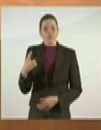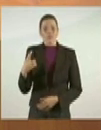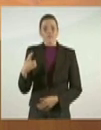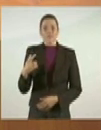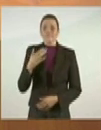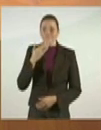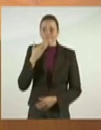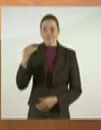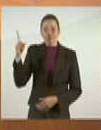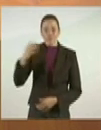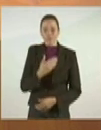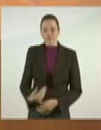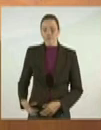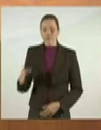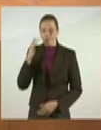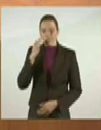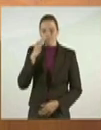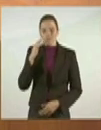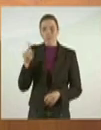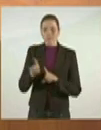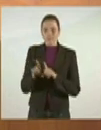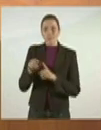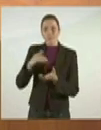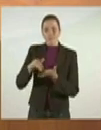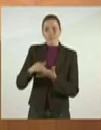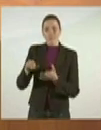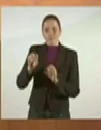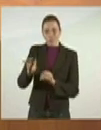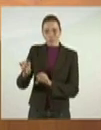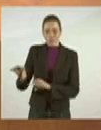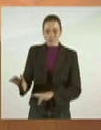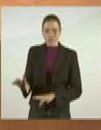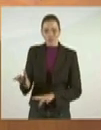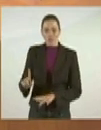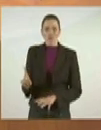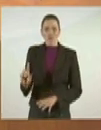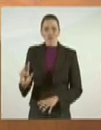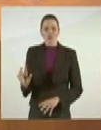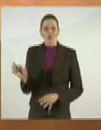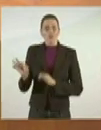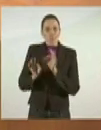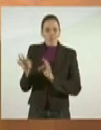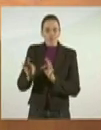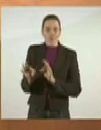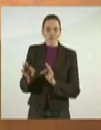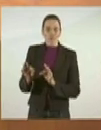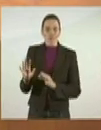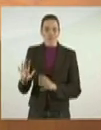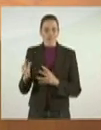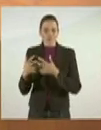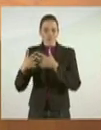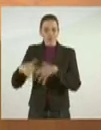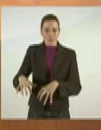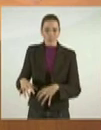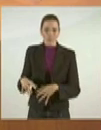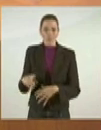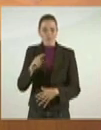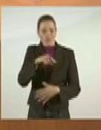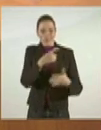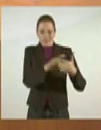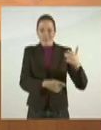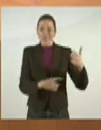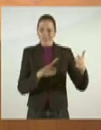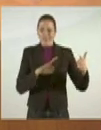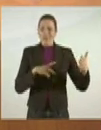Dino a secretária que tome Providência no sentido de reanalisar a situação dos excedentes e a